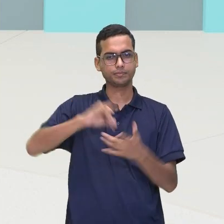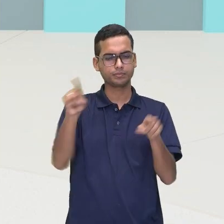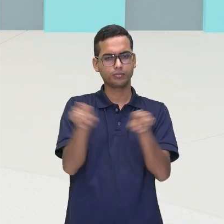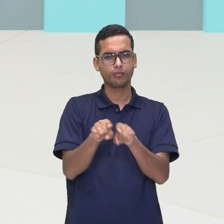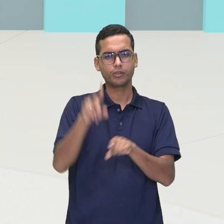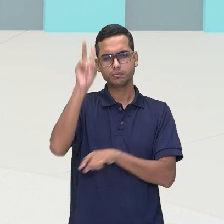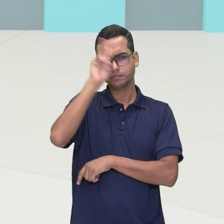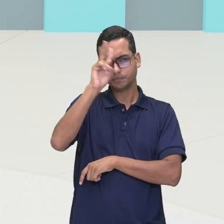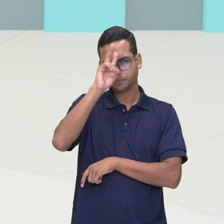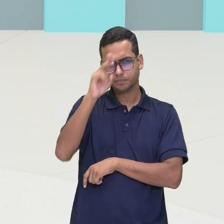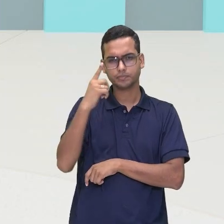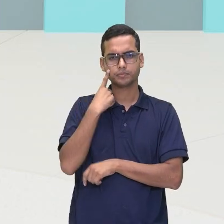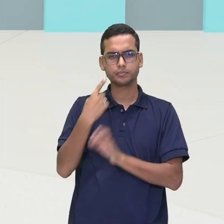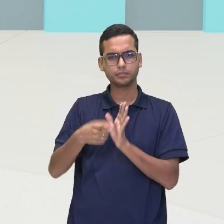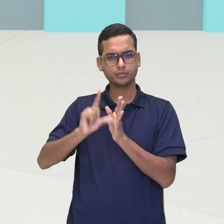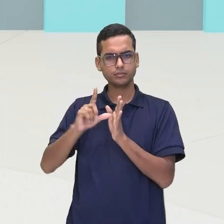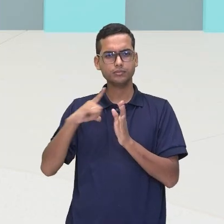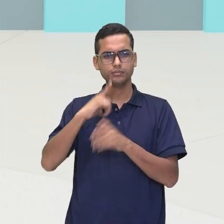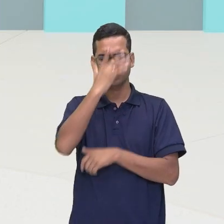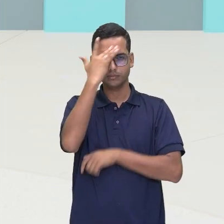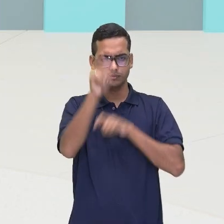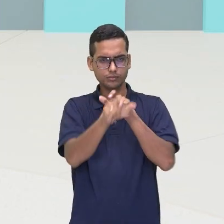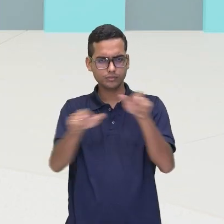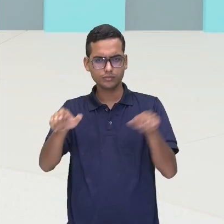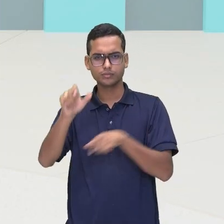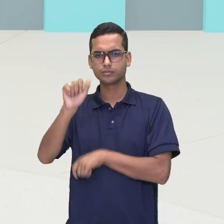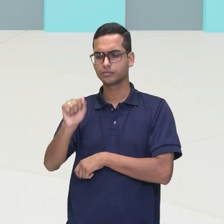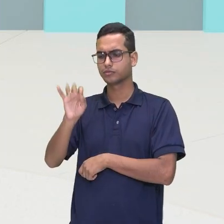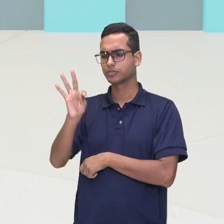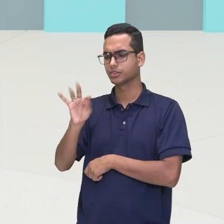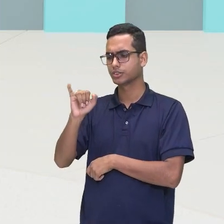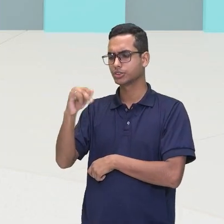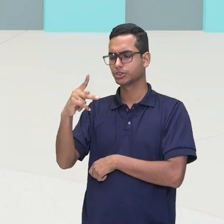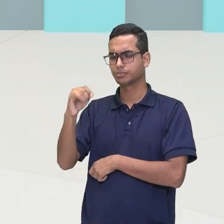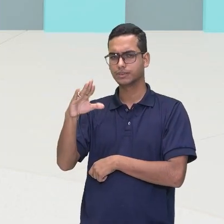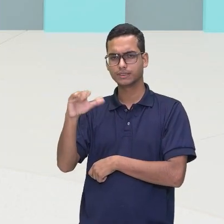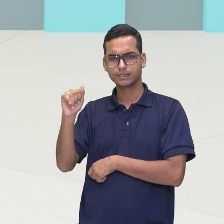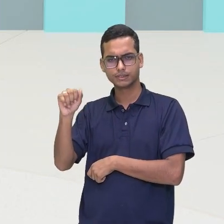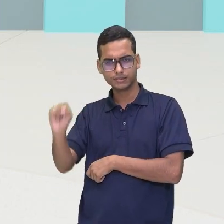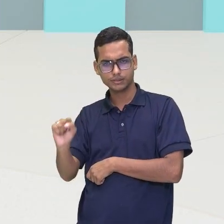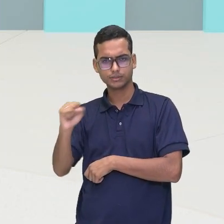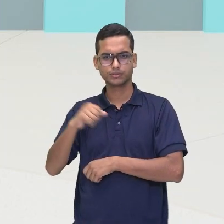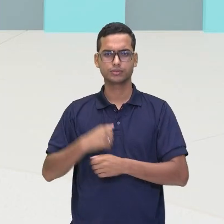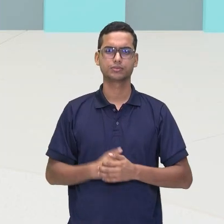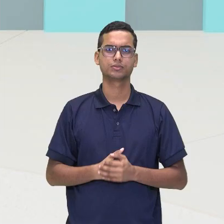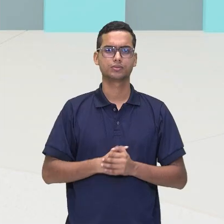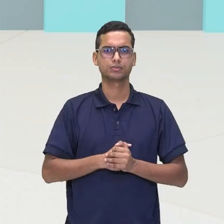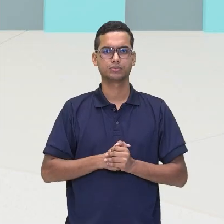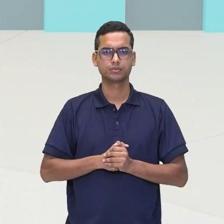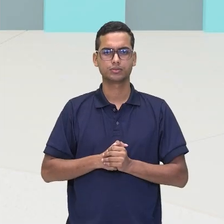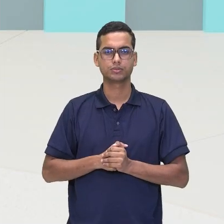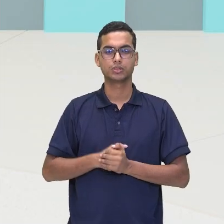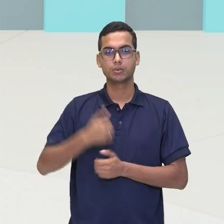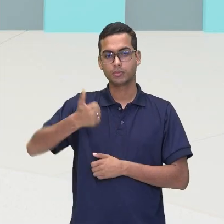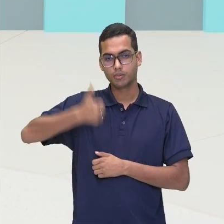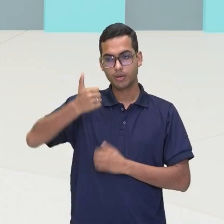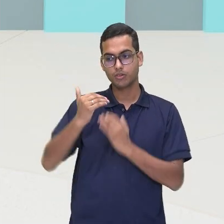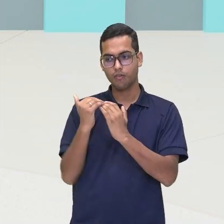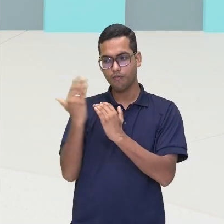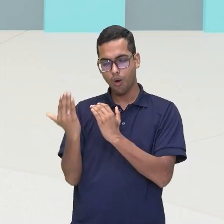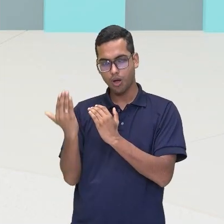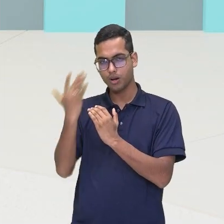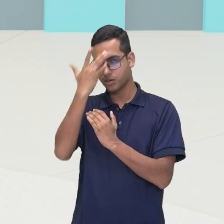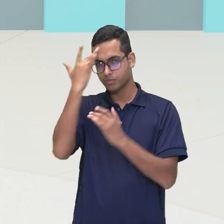dizer atualmente como atípicas, fora desse espaço. Depois, no segundo quadrante,